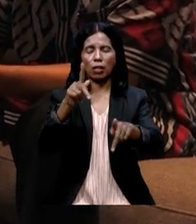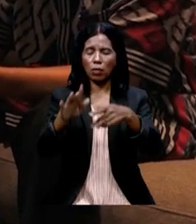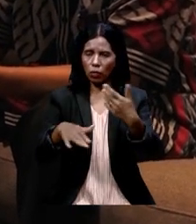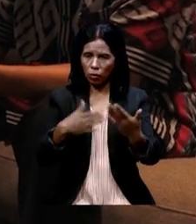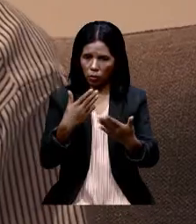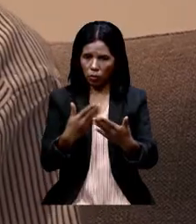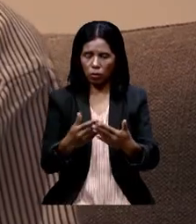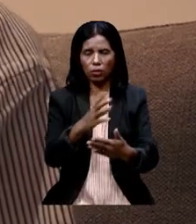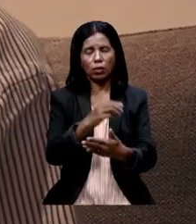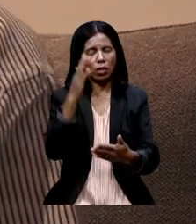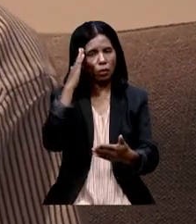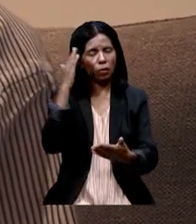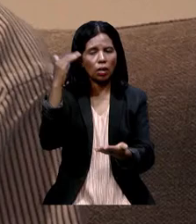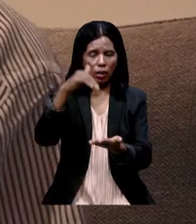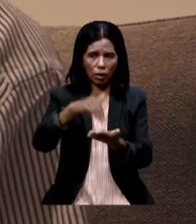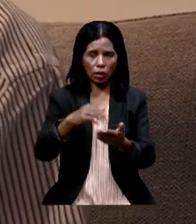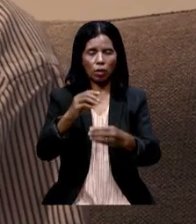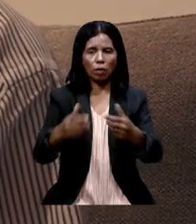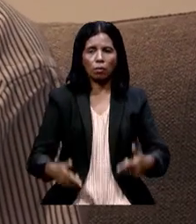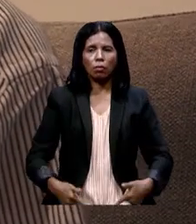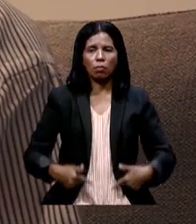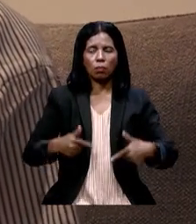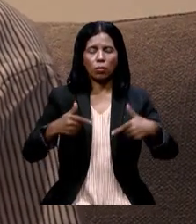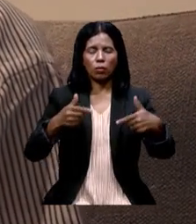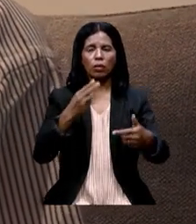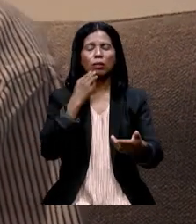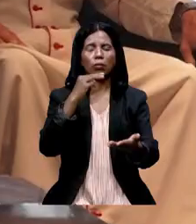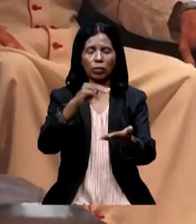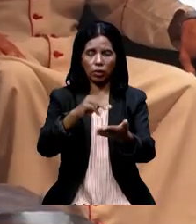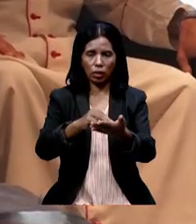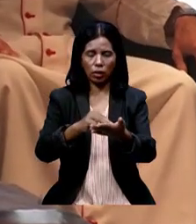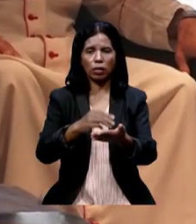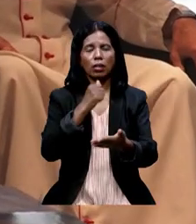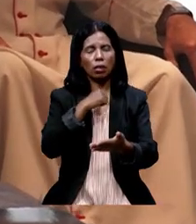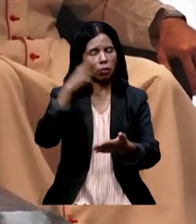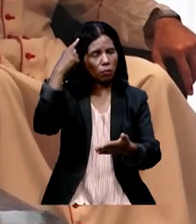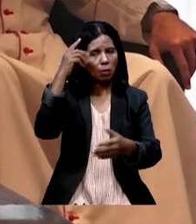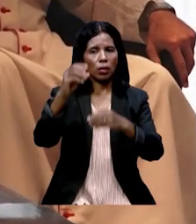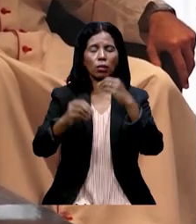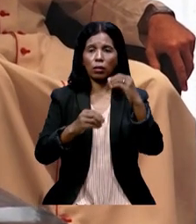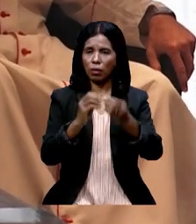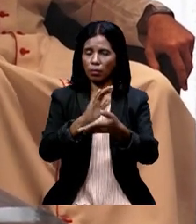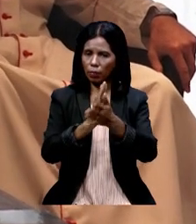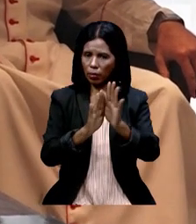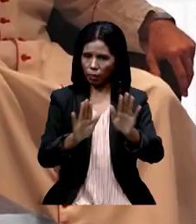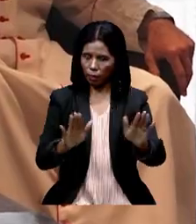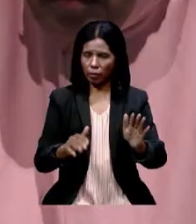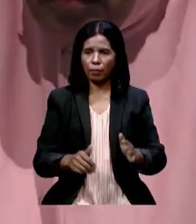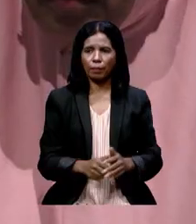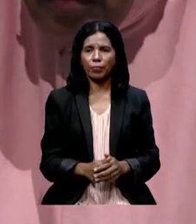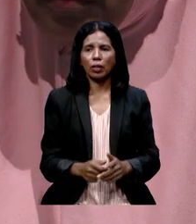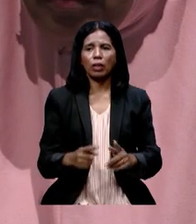Sira, pode refletir com a ba moris no mensagem Papa Francisco Nian relaciona ao paz. Ouvimos